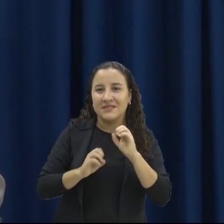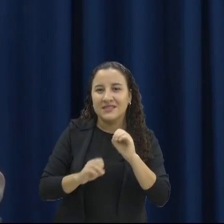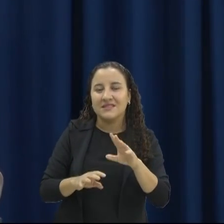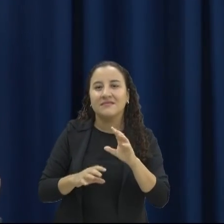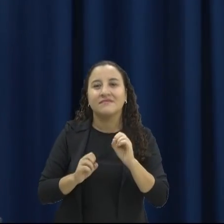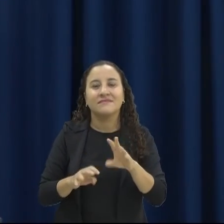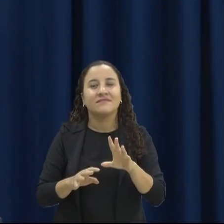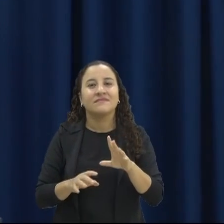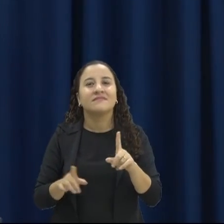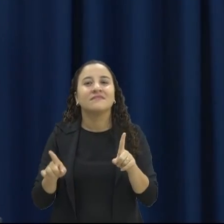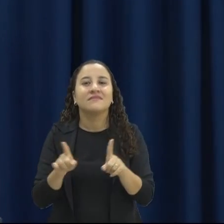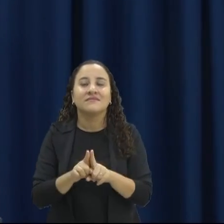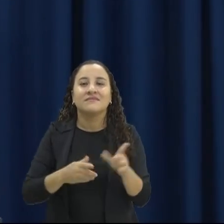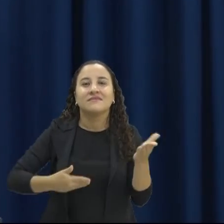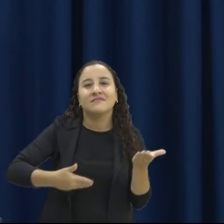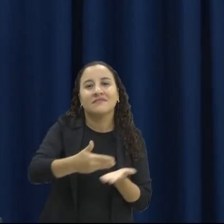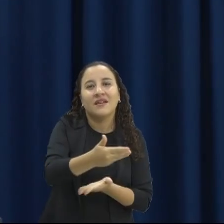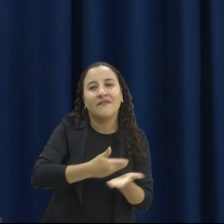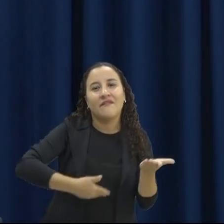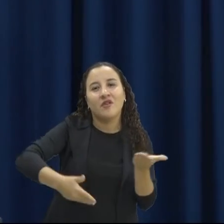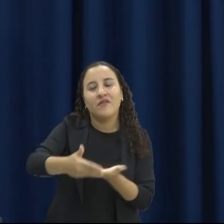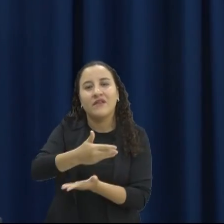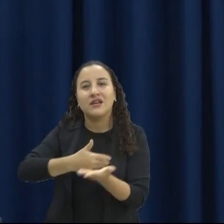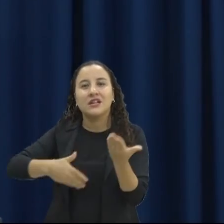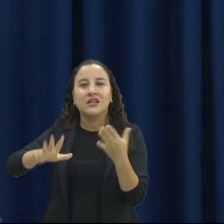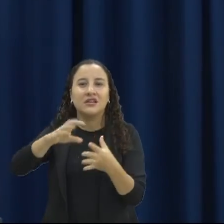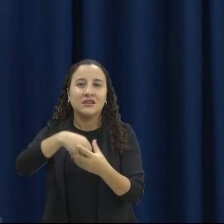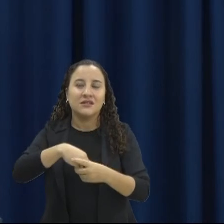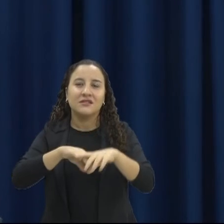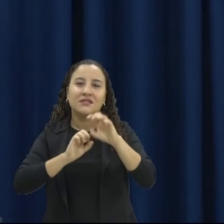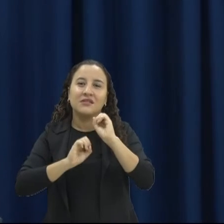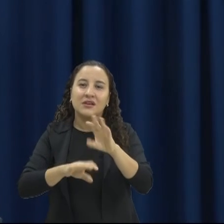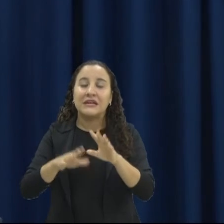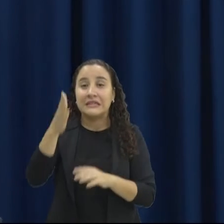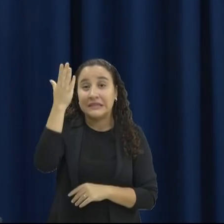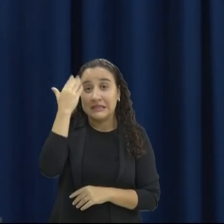que estão envolvidos nesse processo educacional, porque